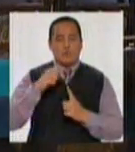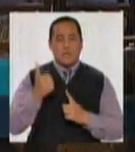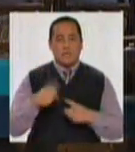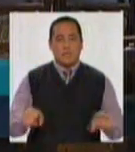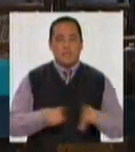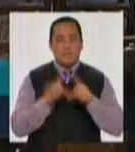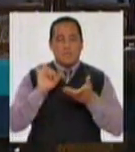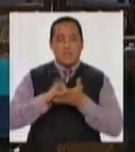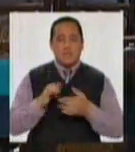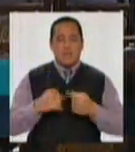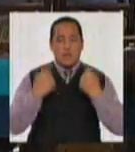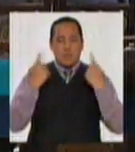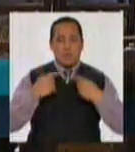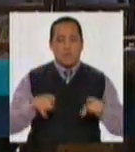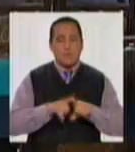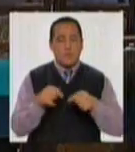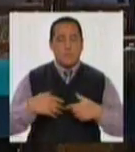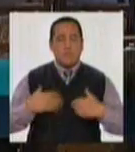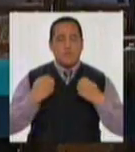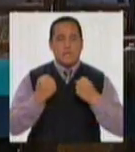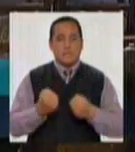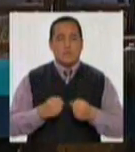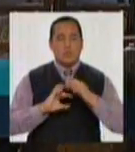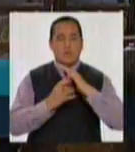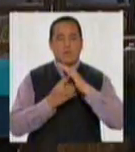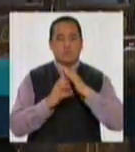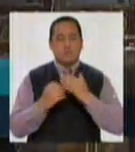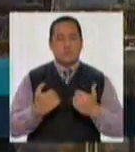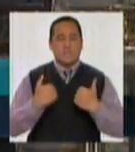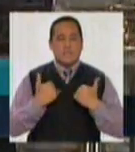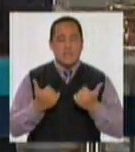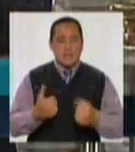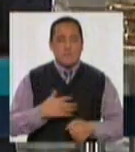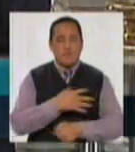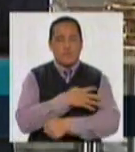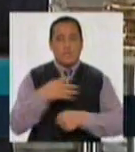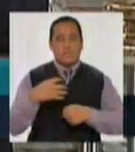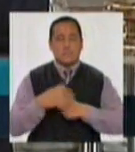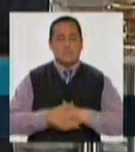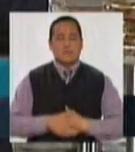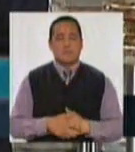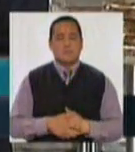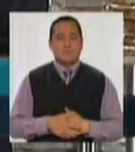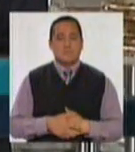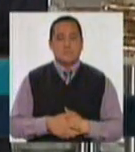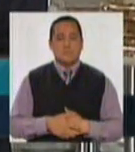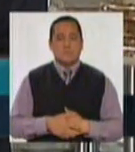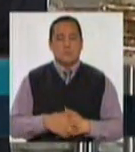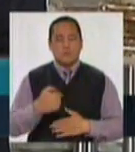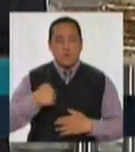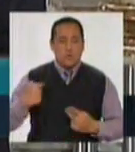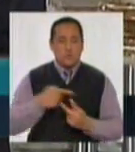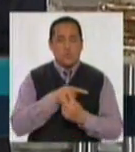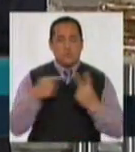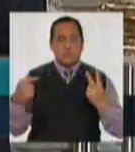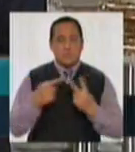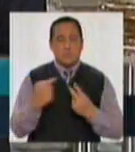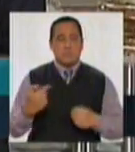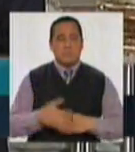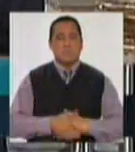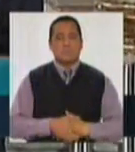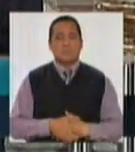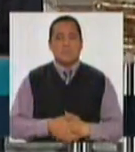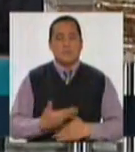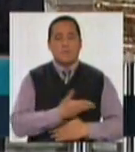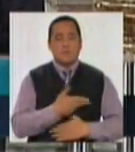a UNASUR precisa ser fortalecida e que nós somos uma das regiões que tem